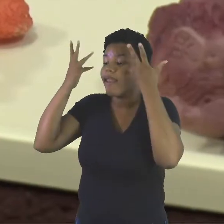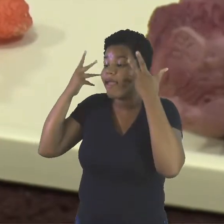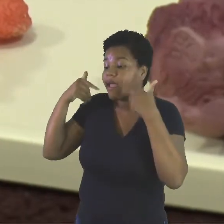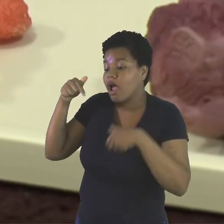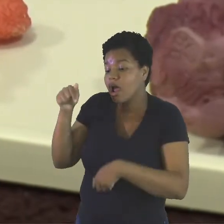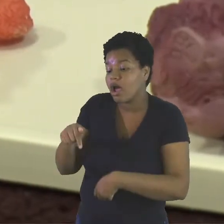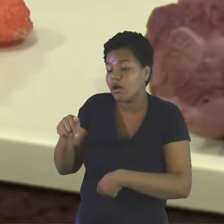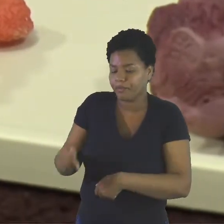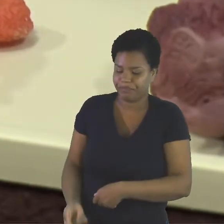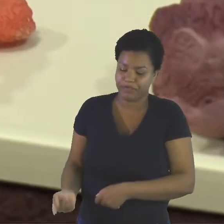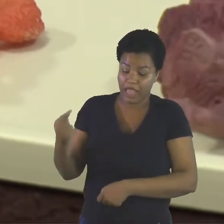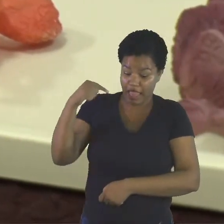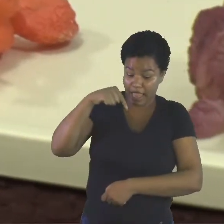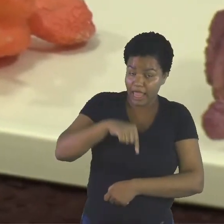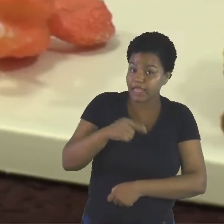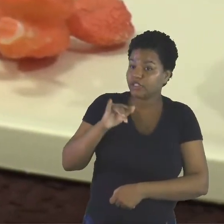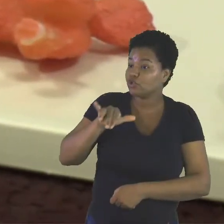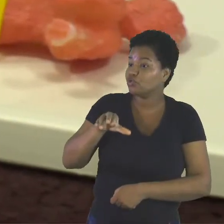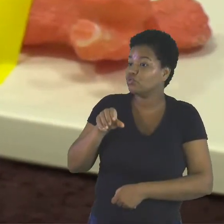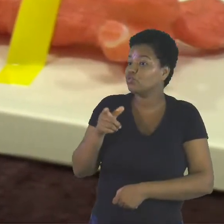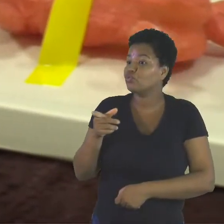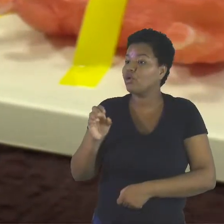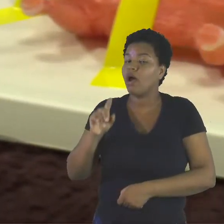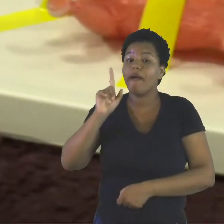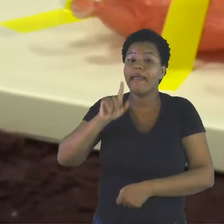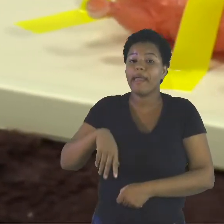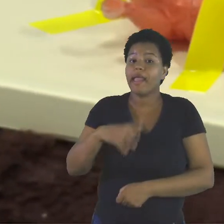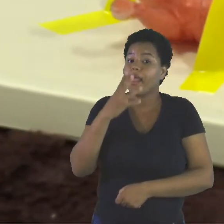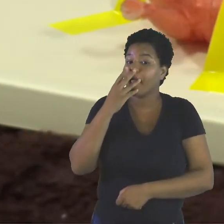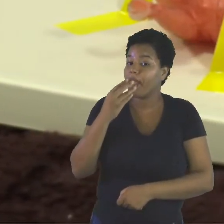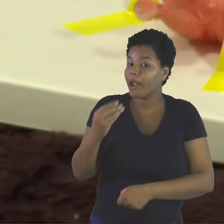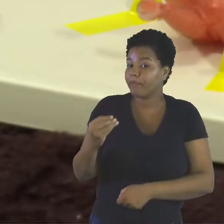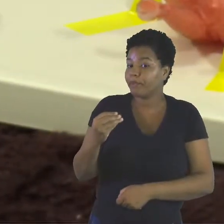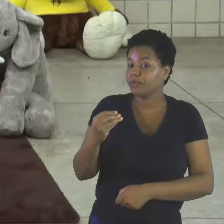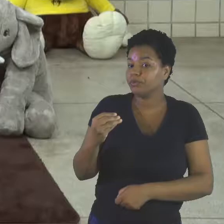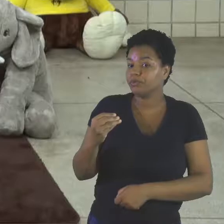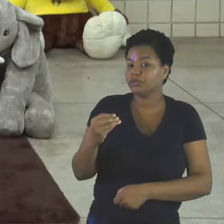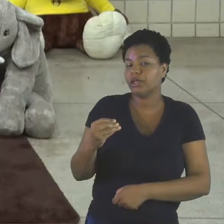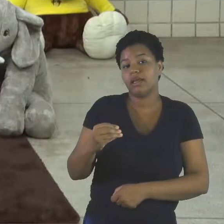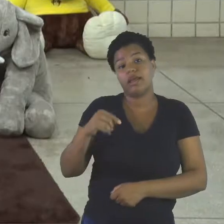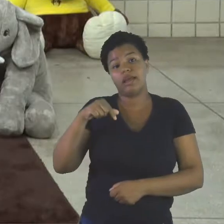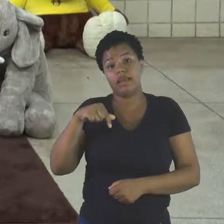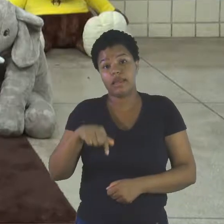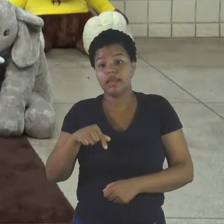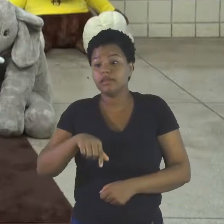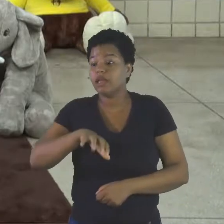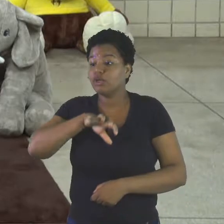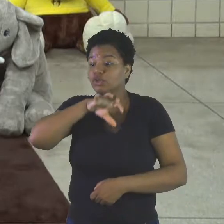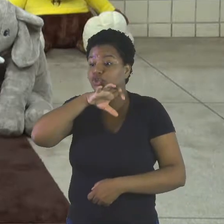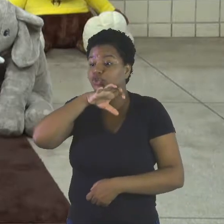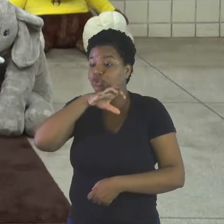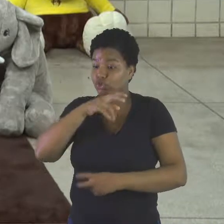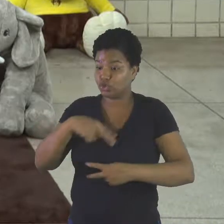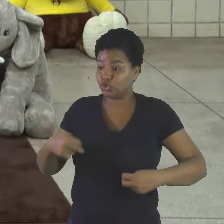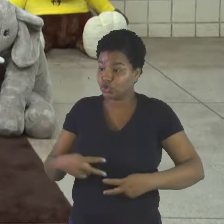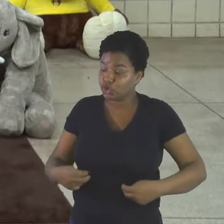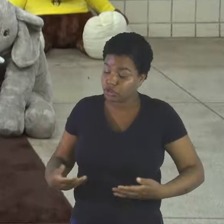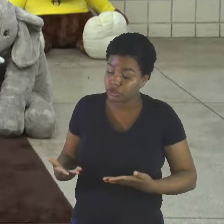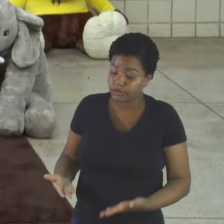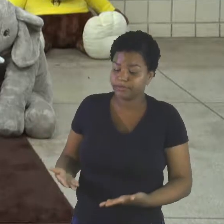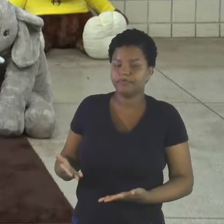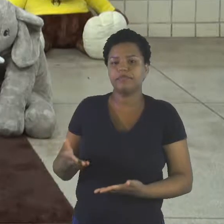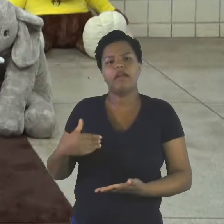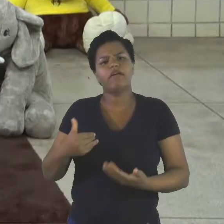uma raposa ó e aqui é um tigre E aí você vai conversando com ele sobre